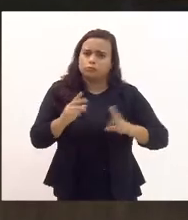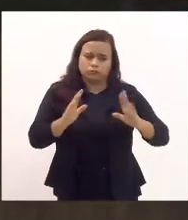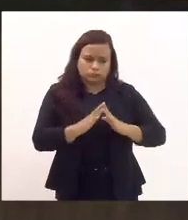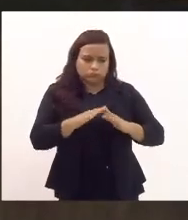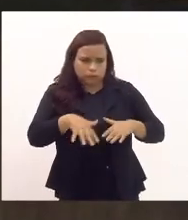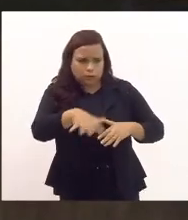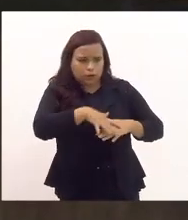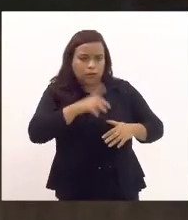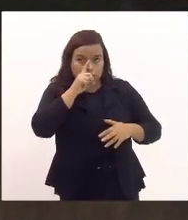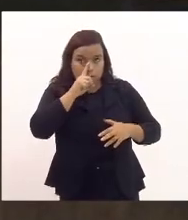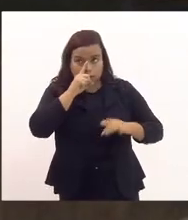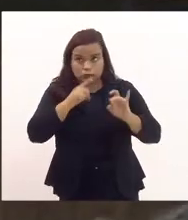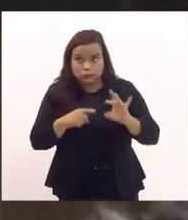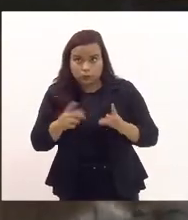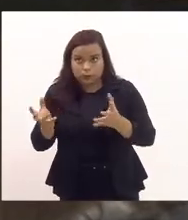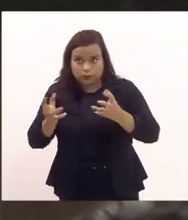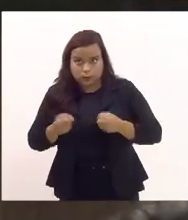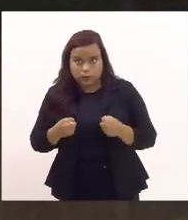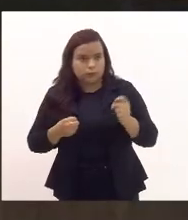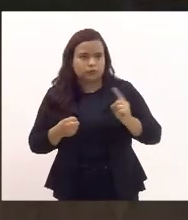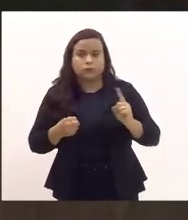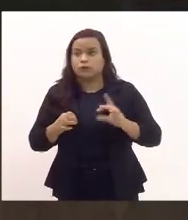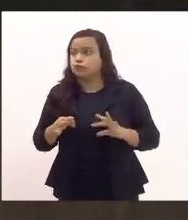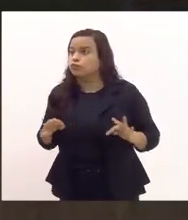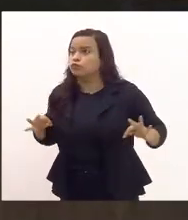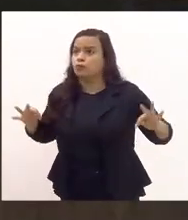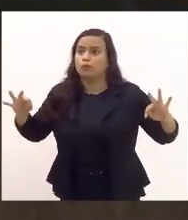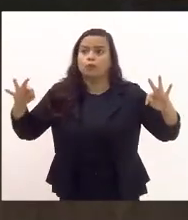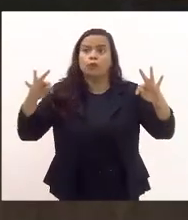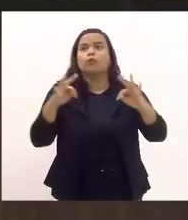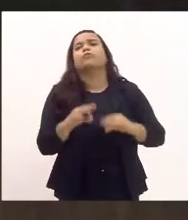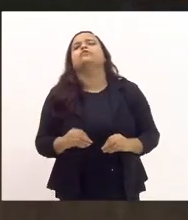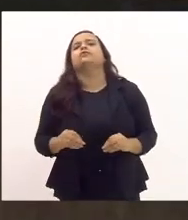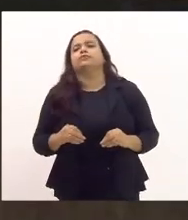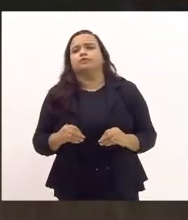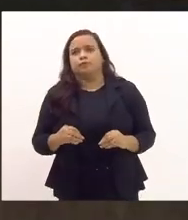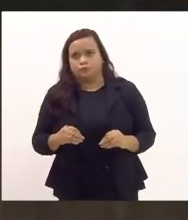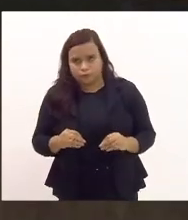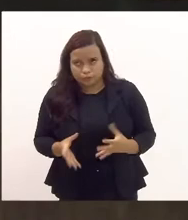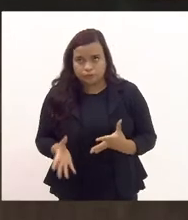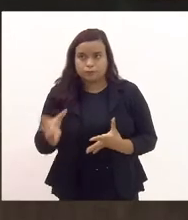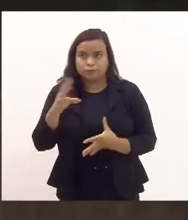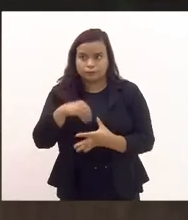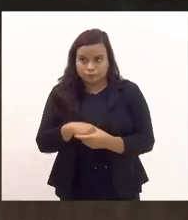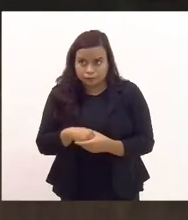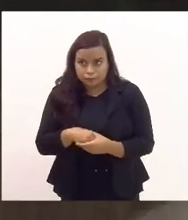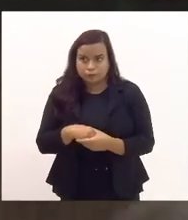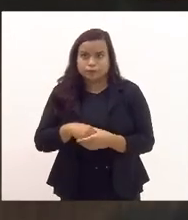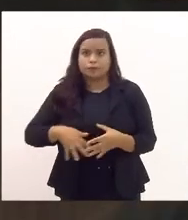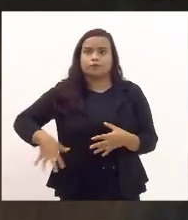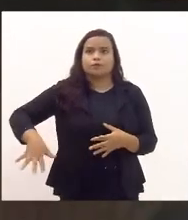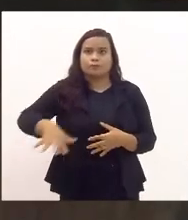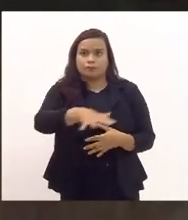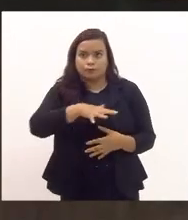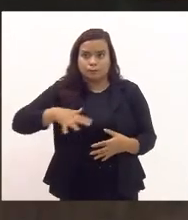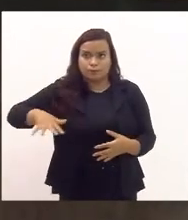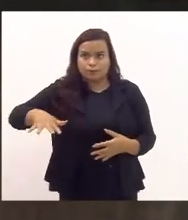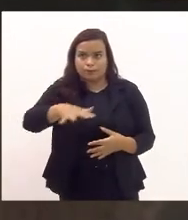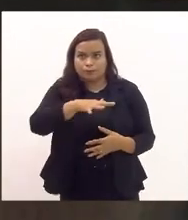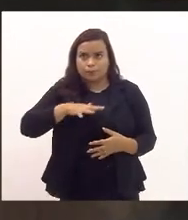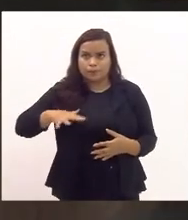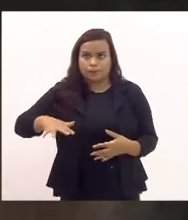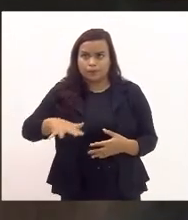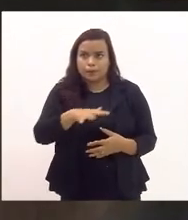residente em área de risco mas também todo cidadão que estiver dentro de uma área de um polígono